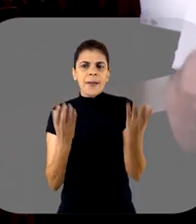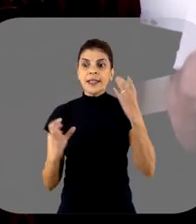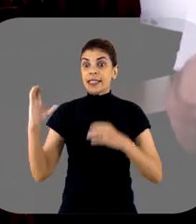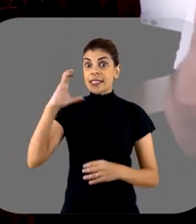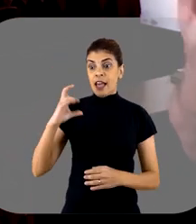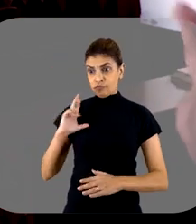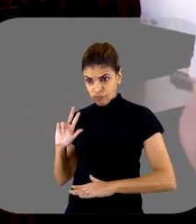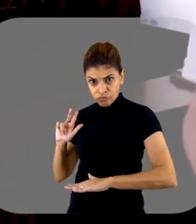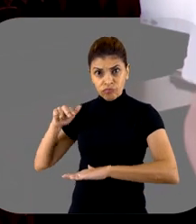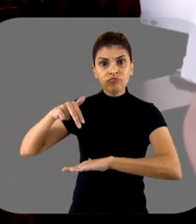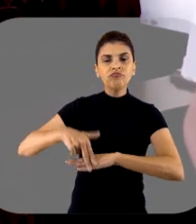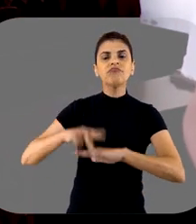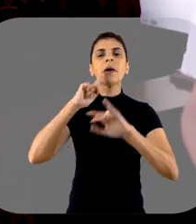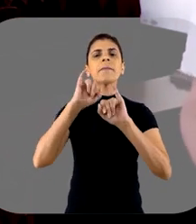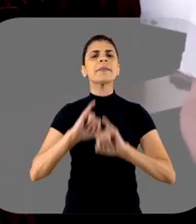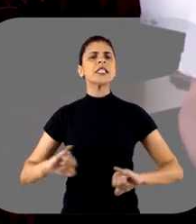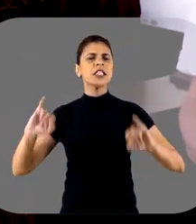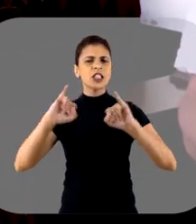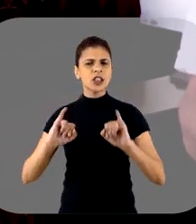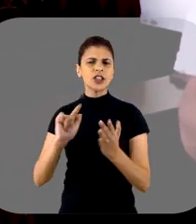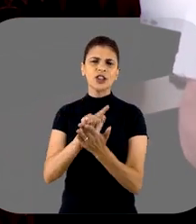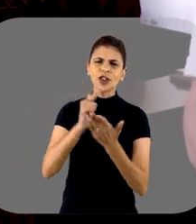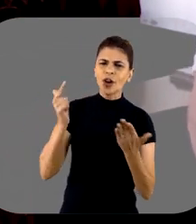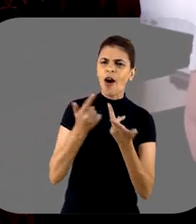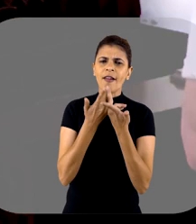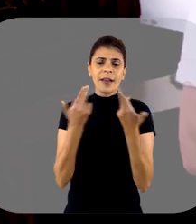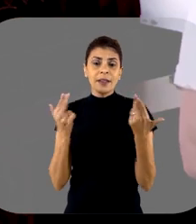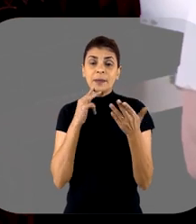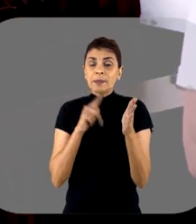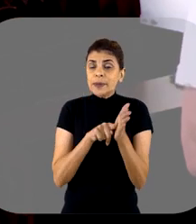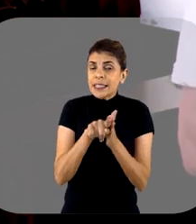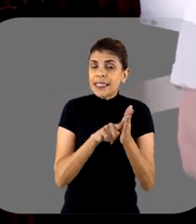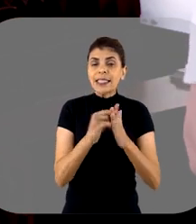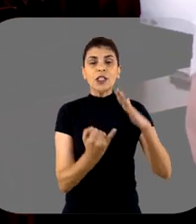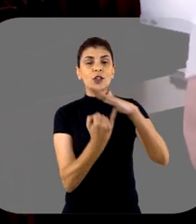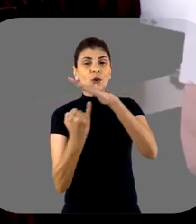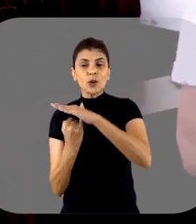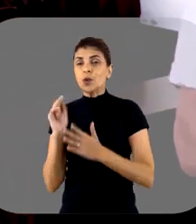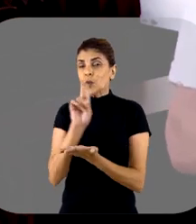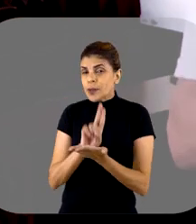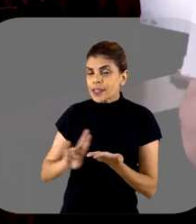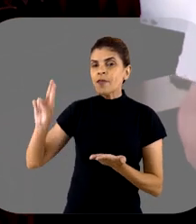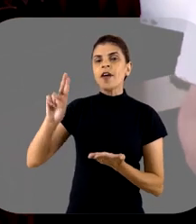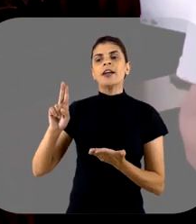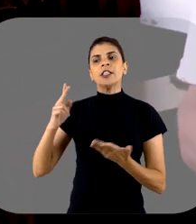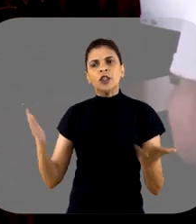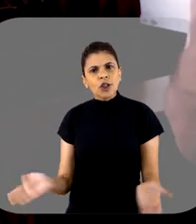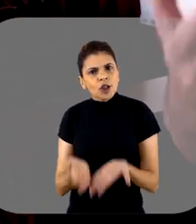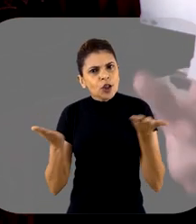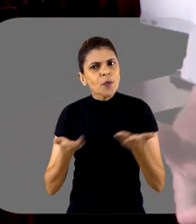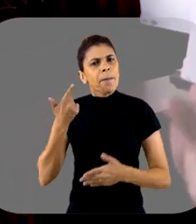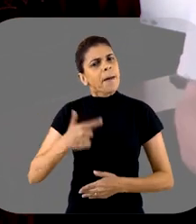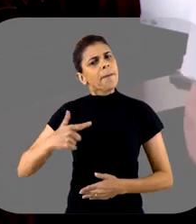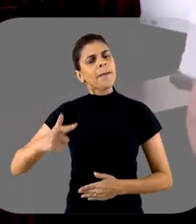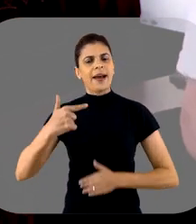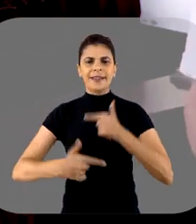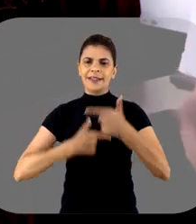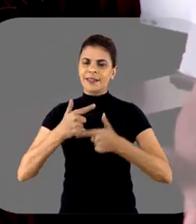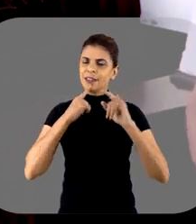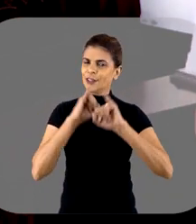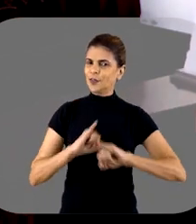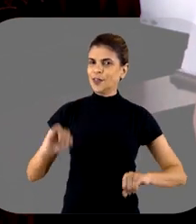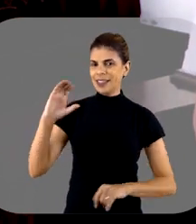fazer a ciência estar mais presente na mídia e fazer com que as instituições de pesquisa e as universidades pratiquem mais, estimulem mais